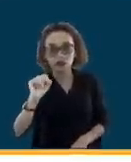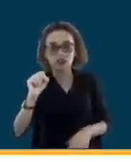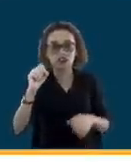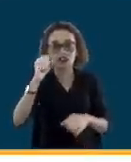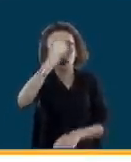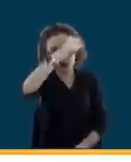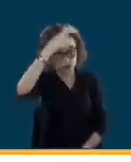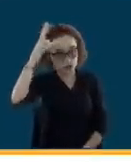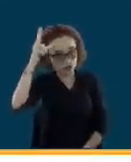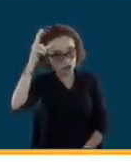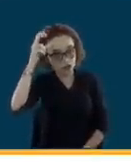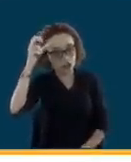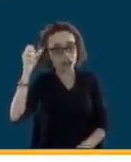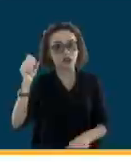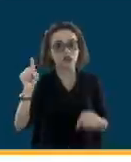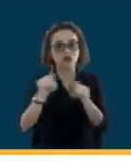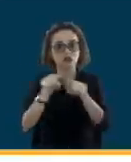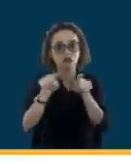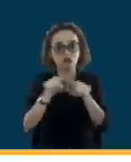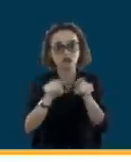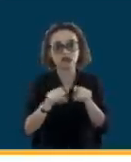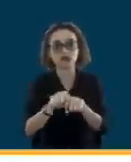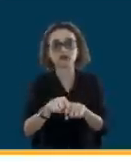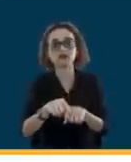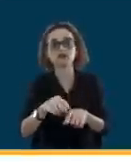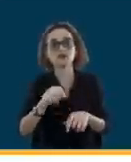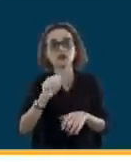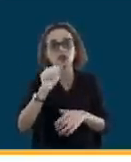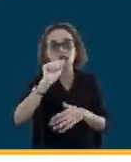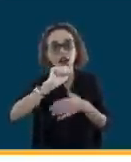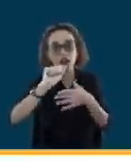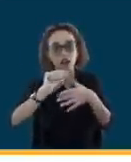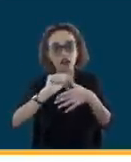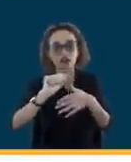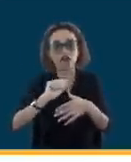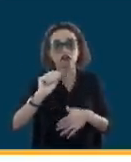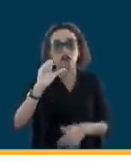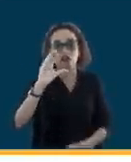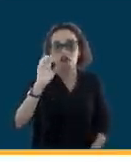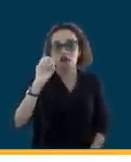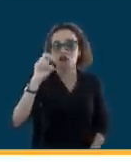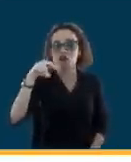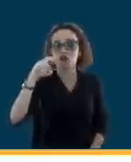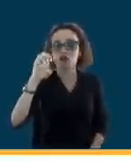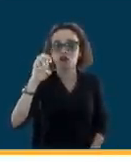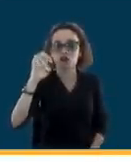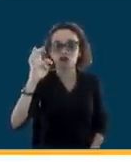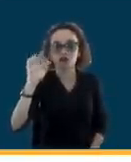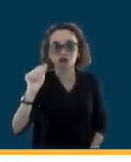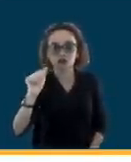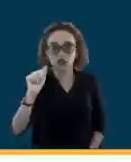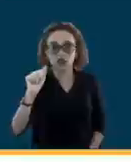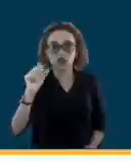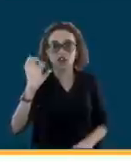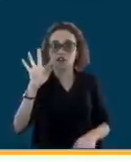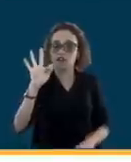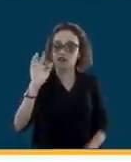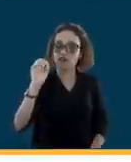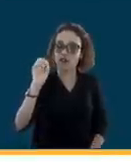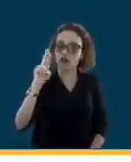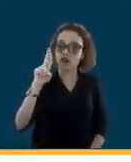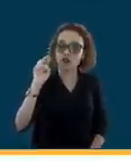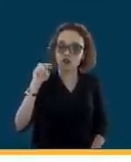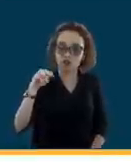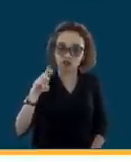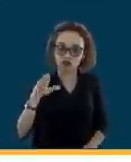de Municípios, né? Então, que é o Conecta, que é o Fórum de Conselhos Estaduais de Cultura também, todo esse grupo